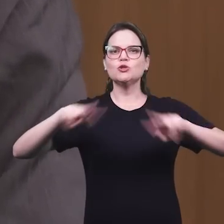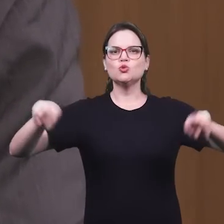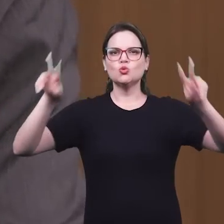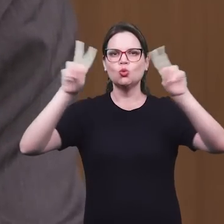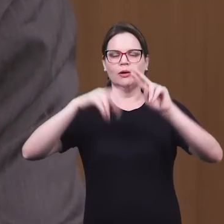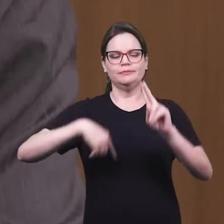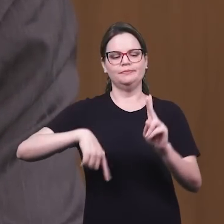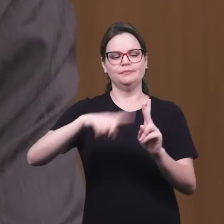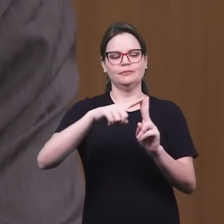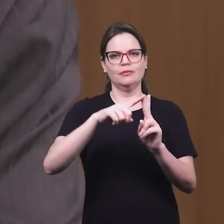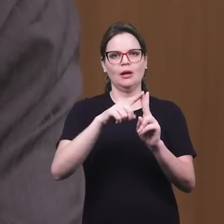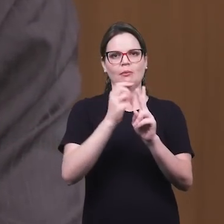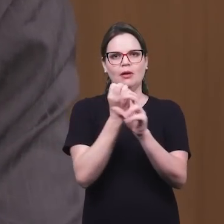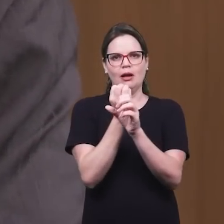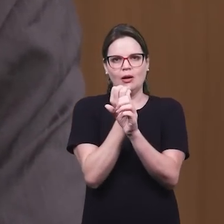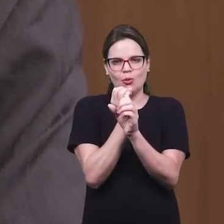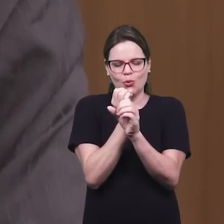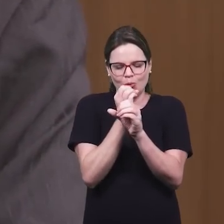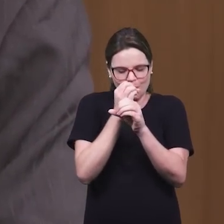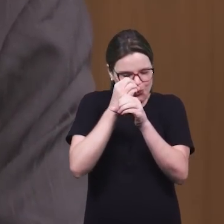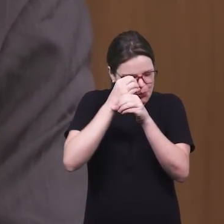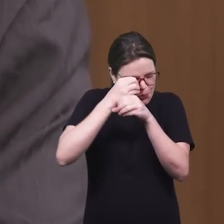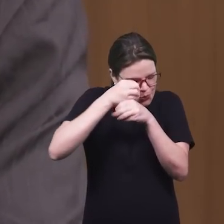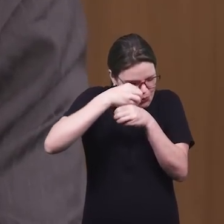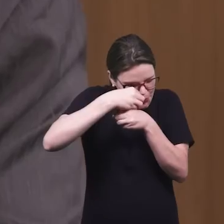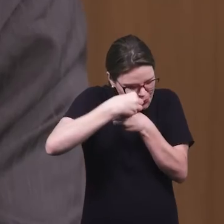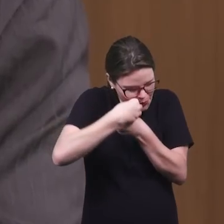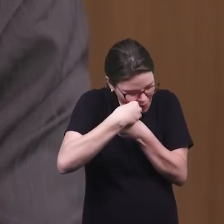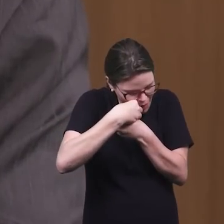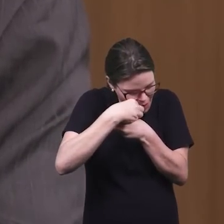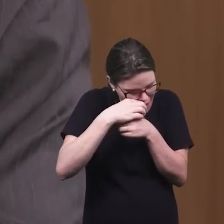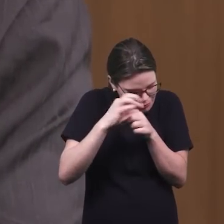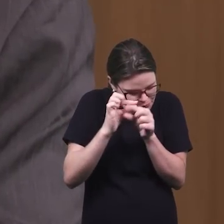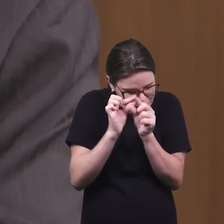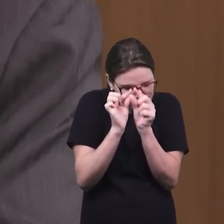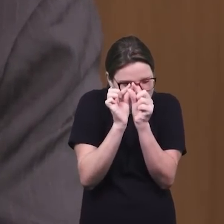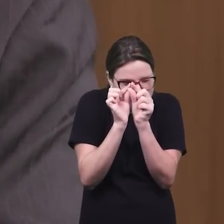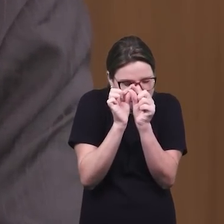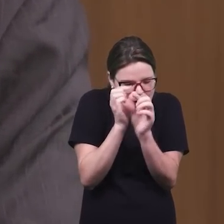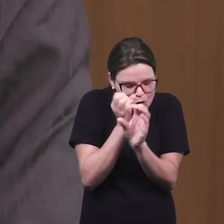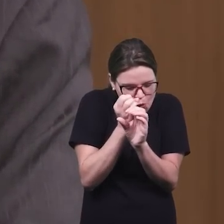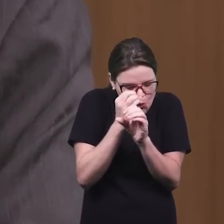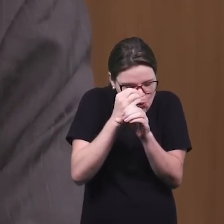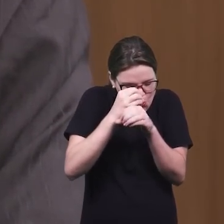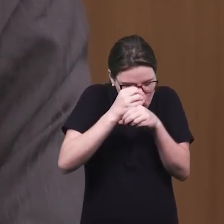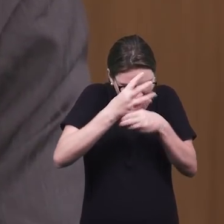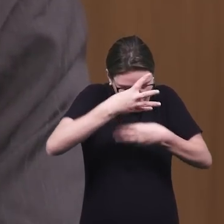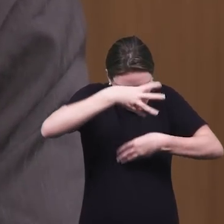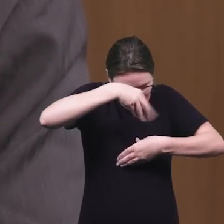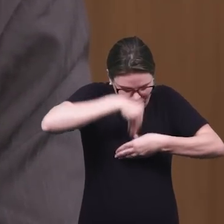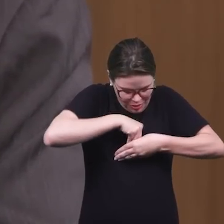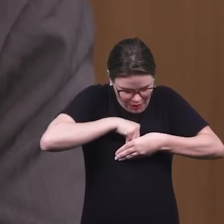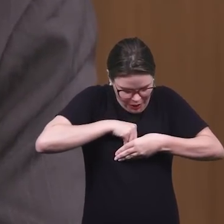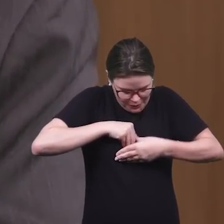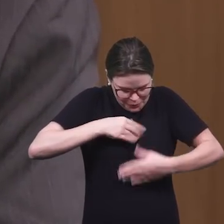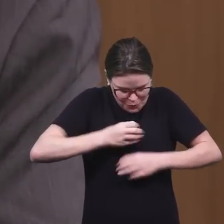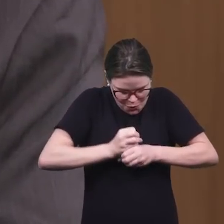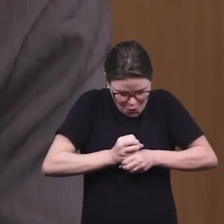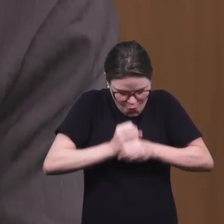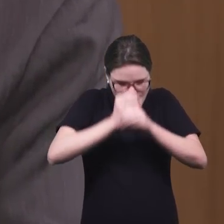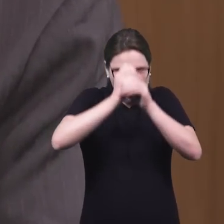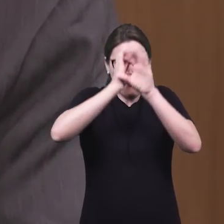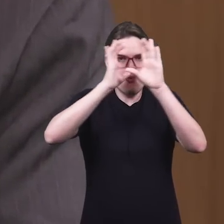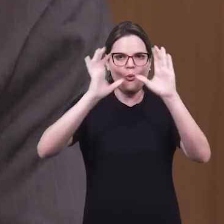a ciência se preocupa com o universo microscópico, que é o interior do homem. Se